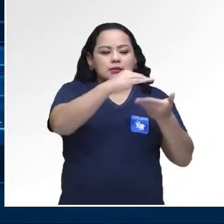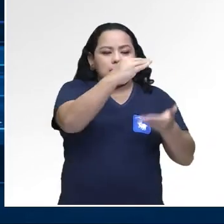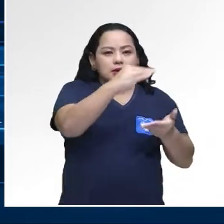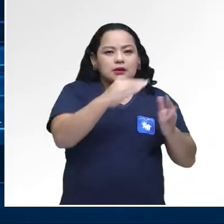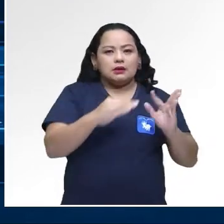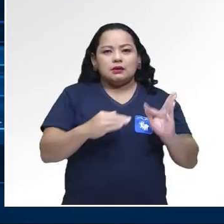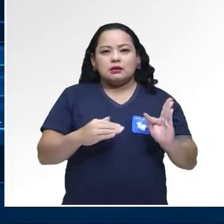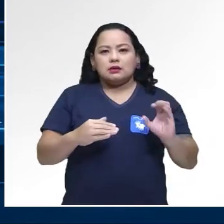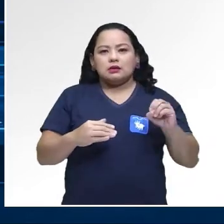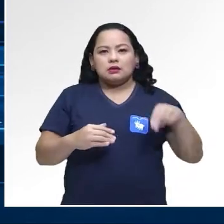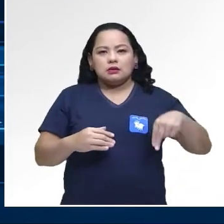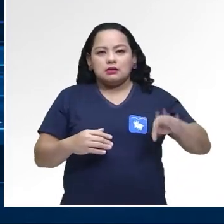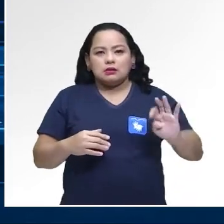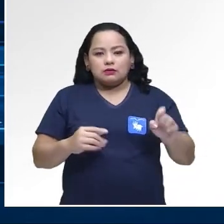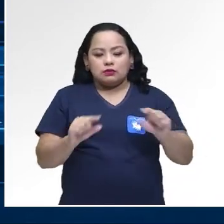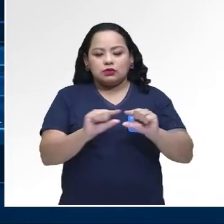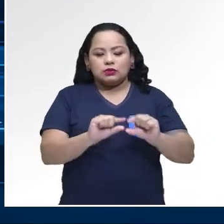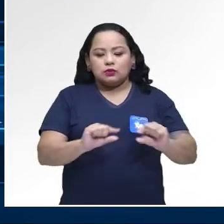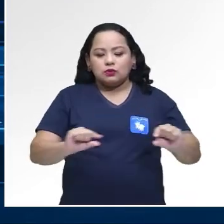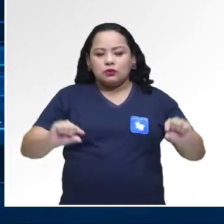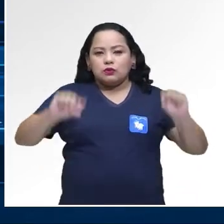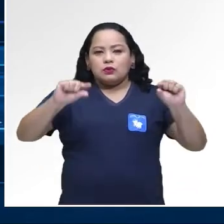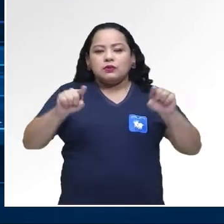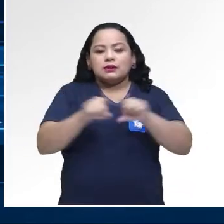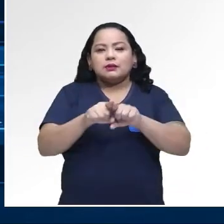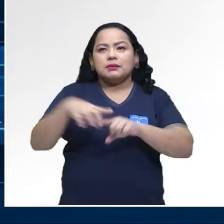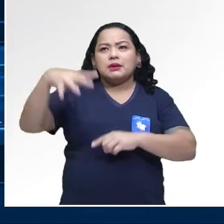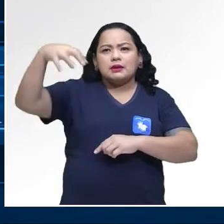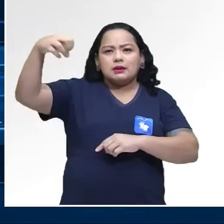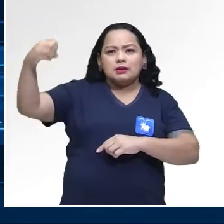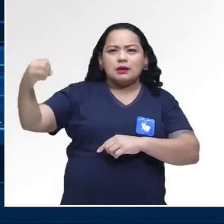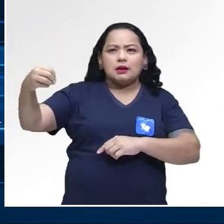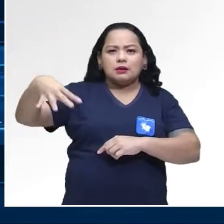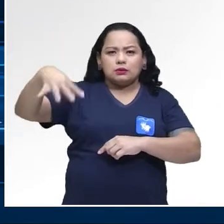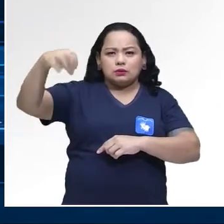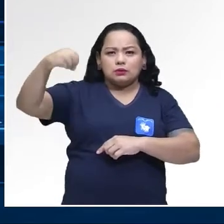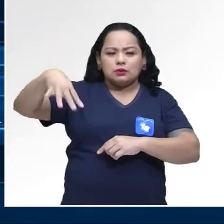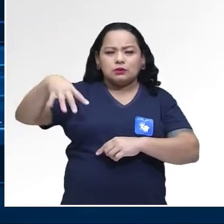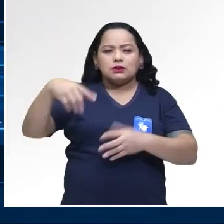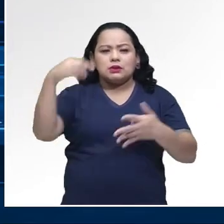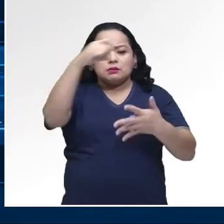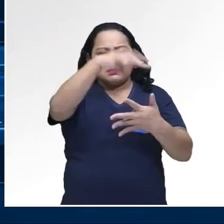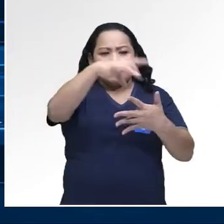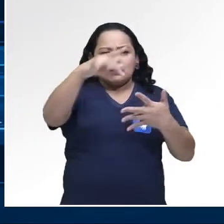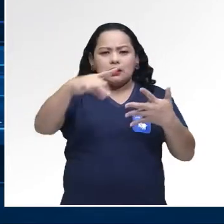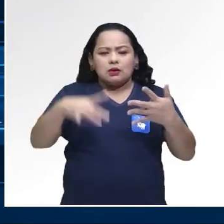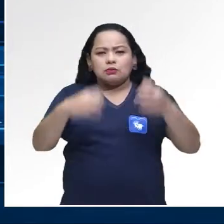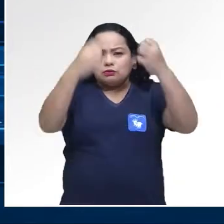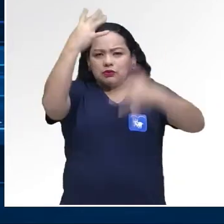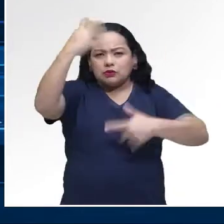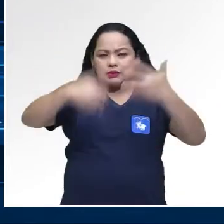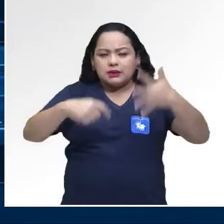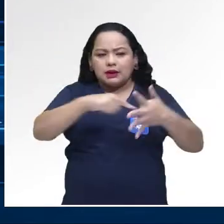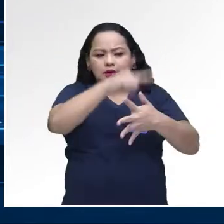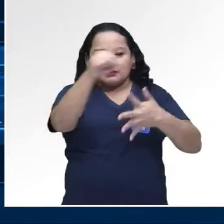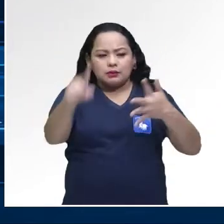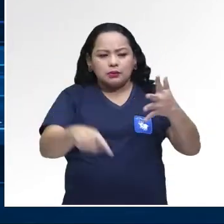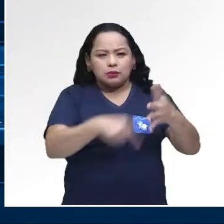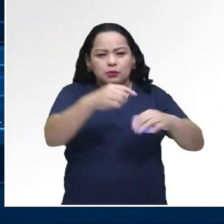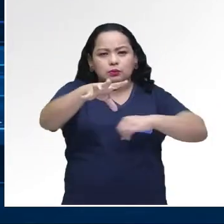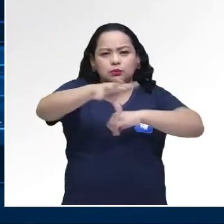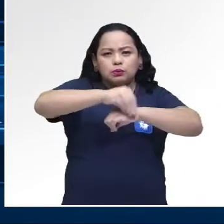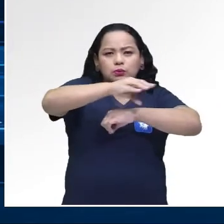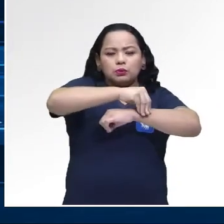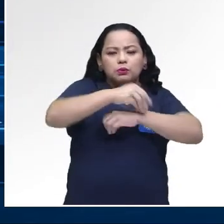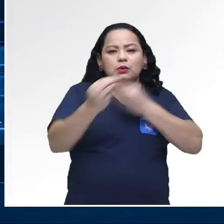os fios condutores e a carga. E a gente vai falar um pouquinho mais sobre cada um deles que compõe esse circuito. Vamos iniciar